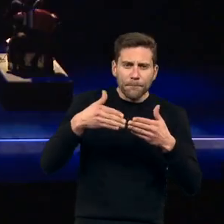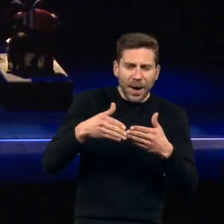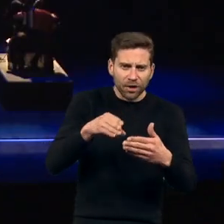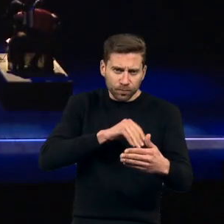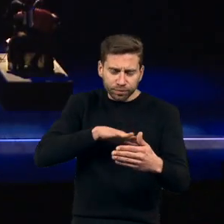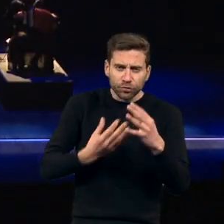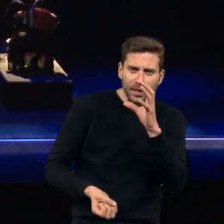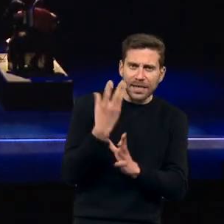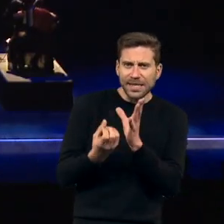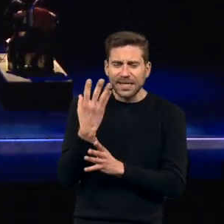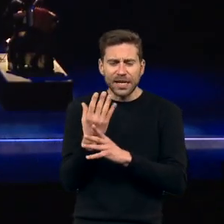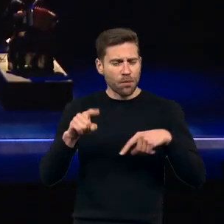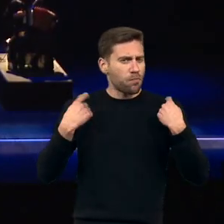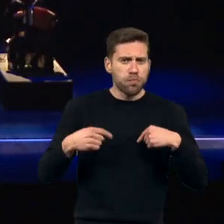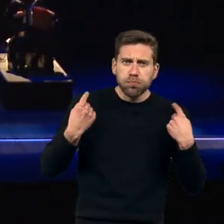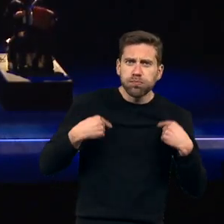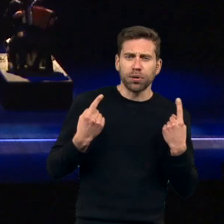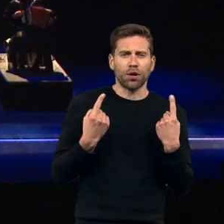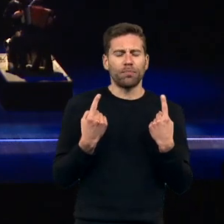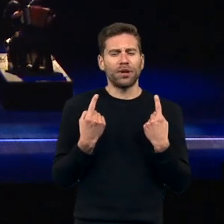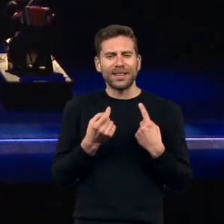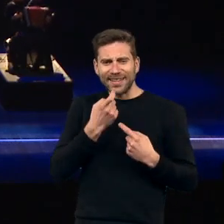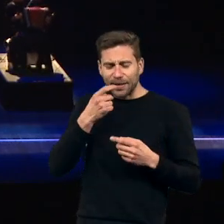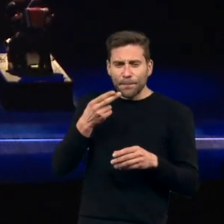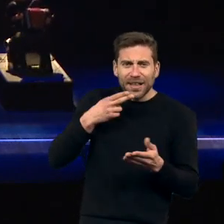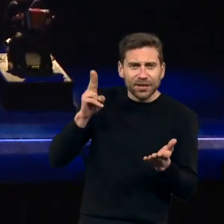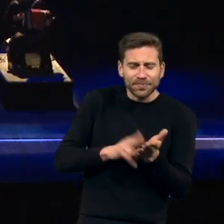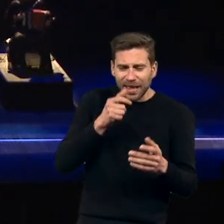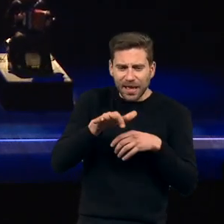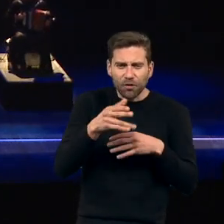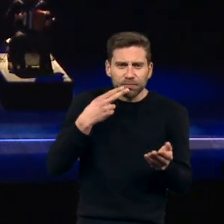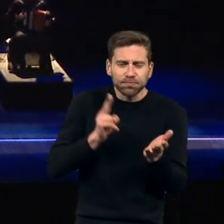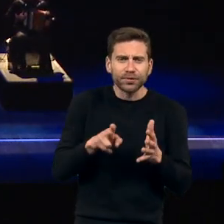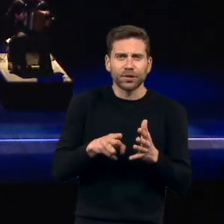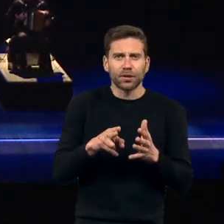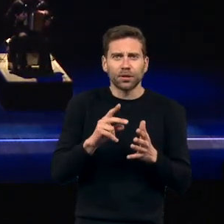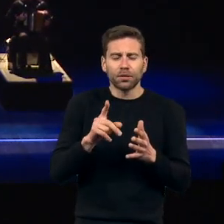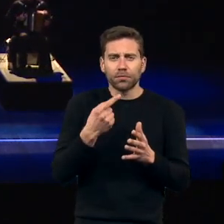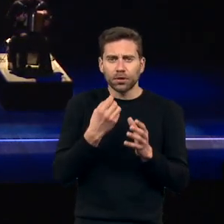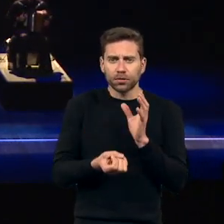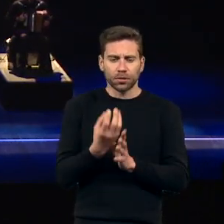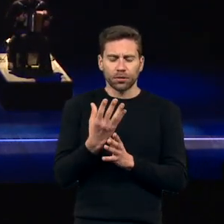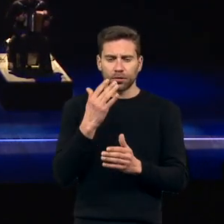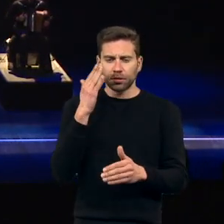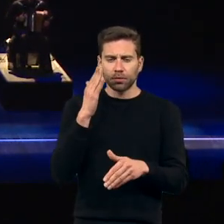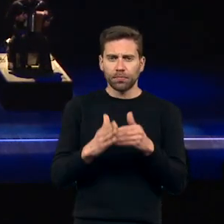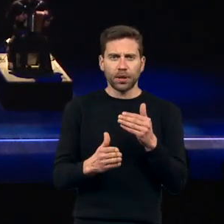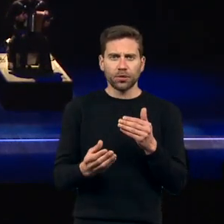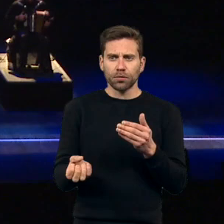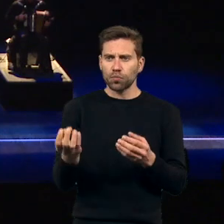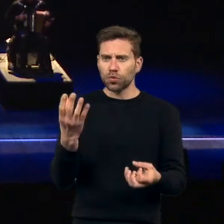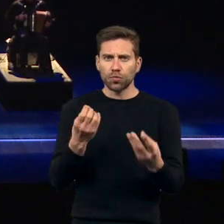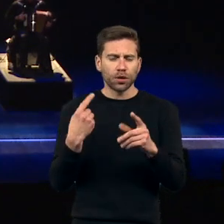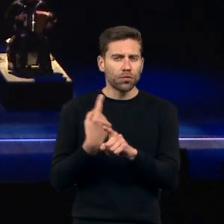Os nossos cais de pedra atual sobre a água verdadeira que, depois de construídos, anunciam de repente coisas reais,